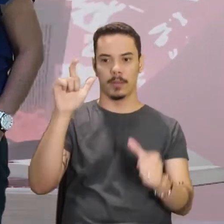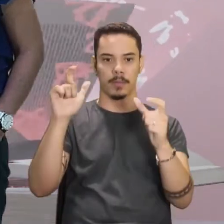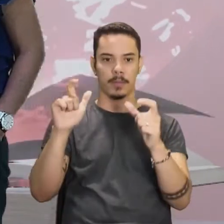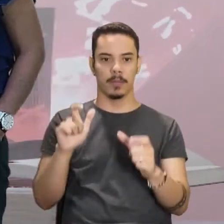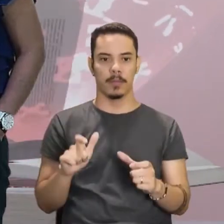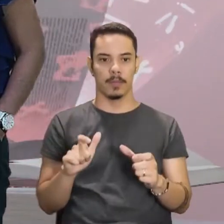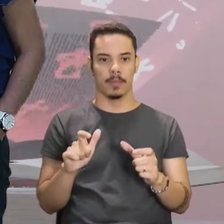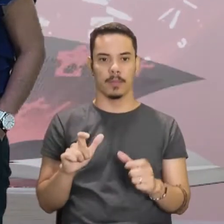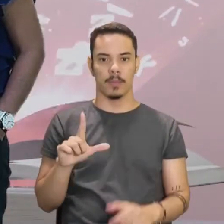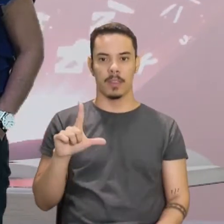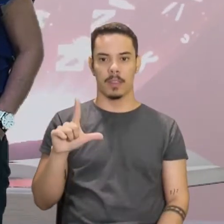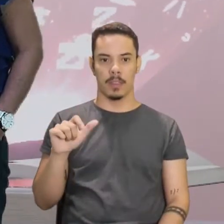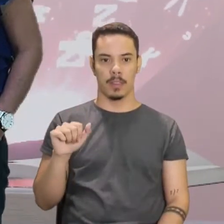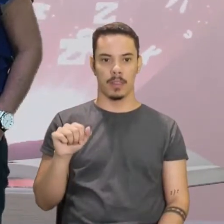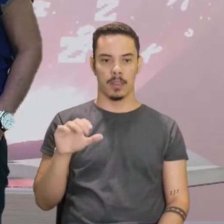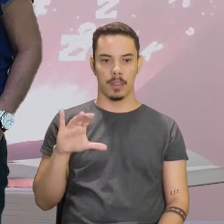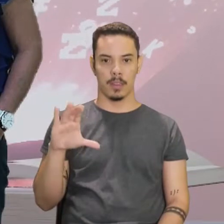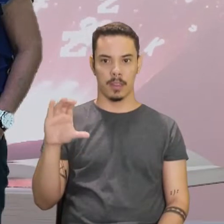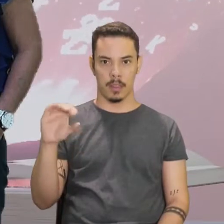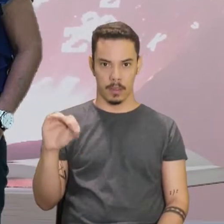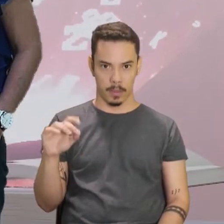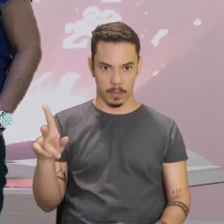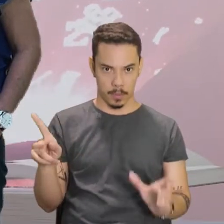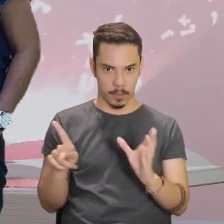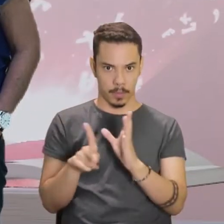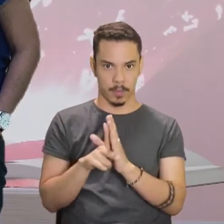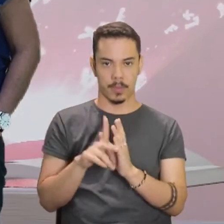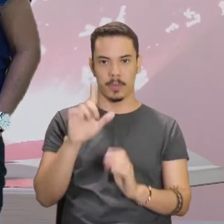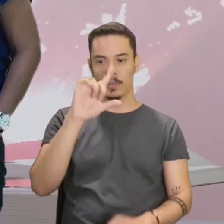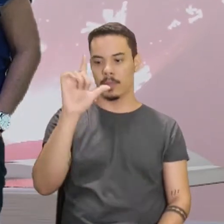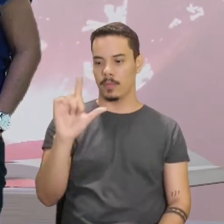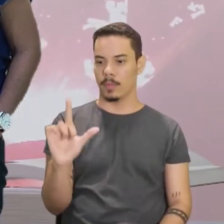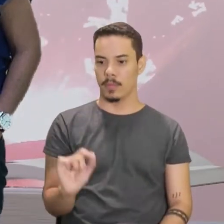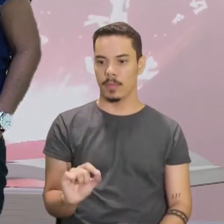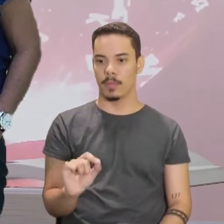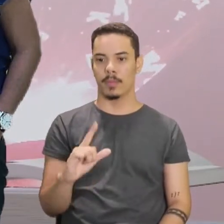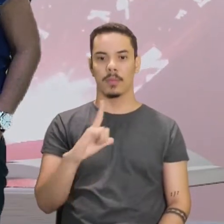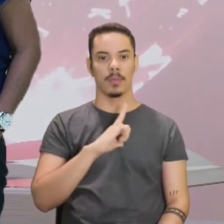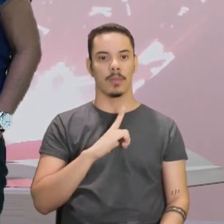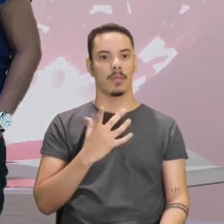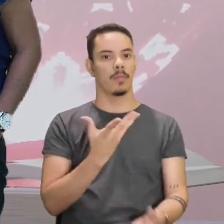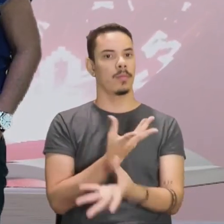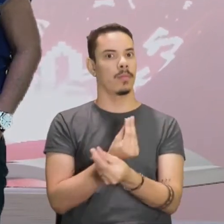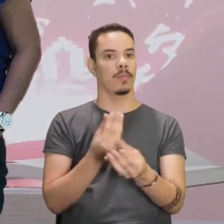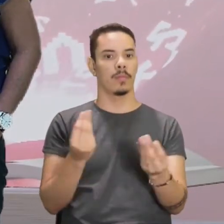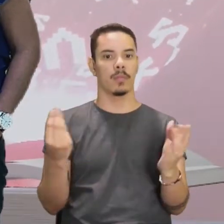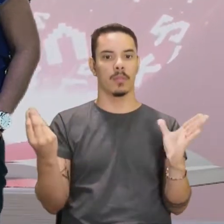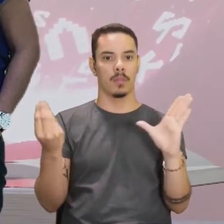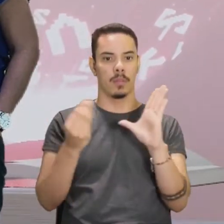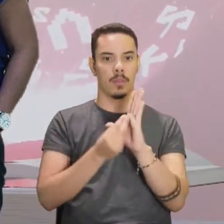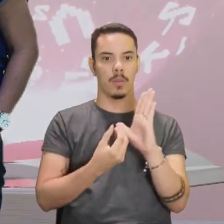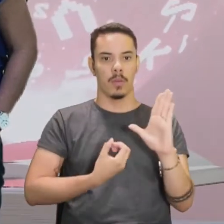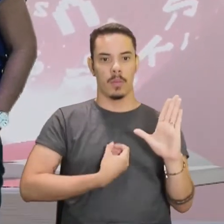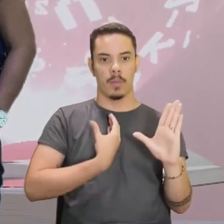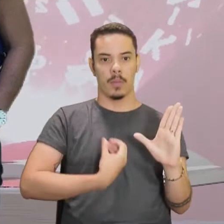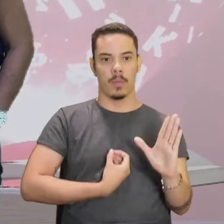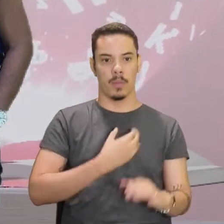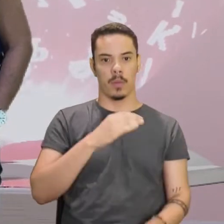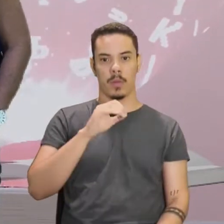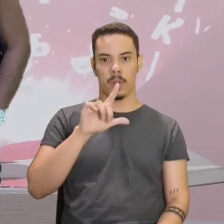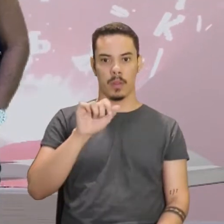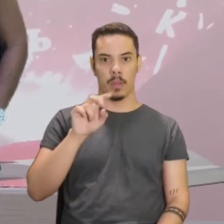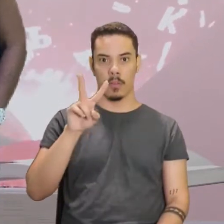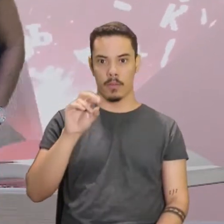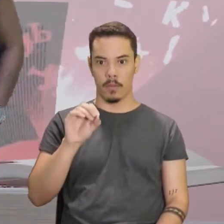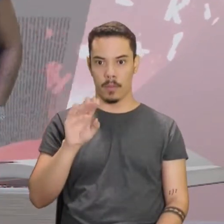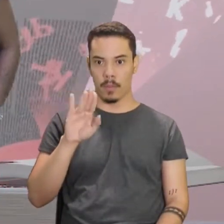do Lácio, é a região da Itália, muito bem colocado no poema de Olavo Bilac. Ah,